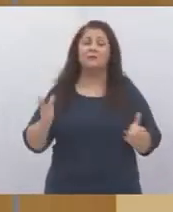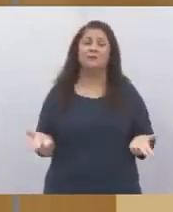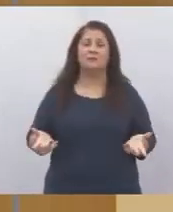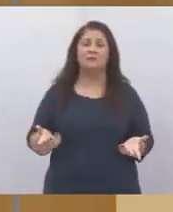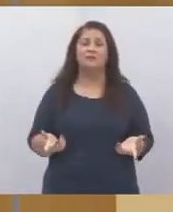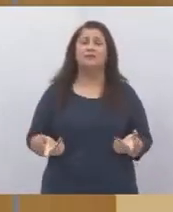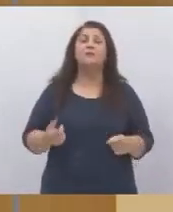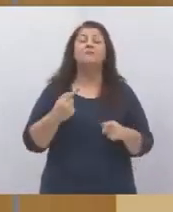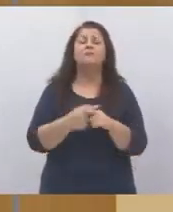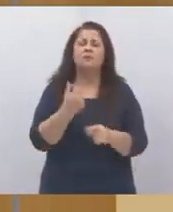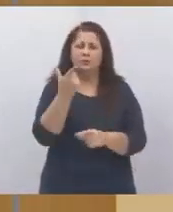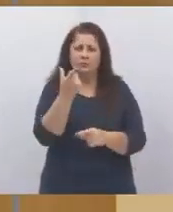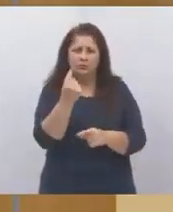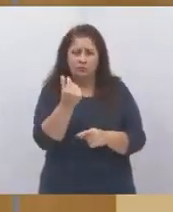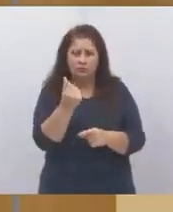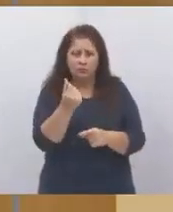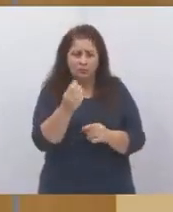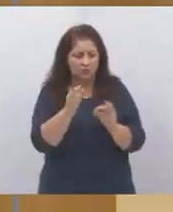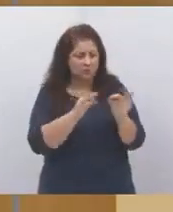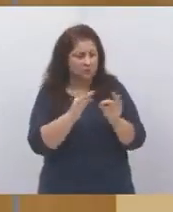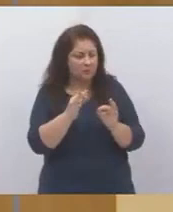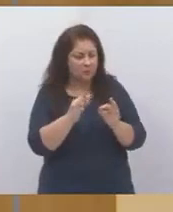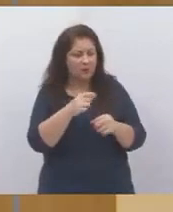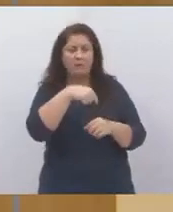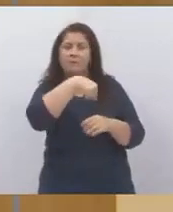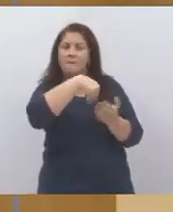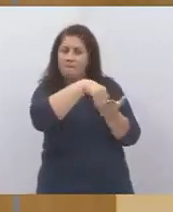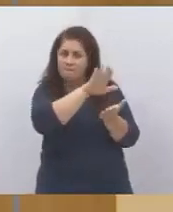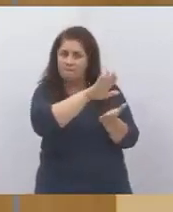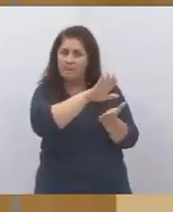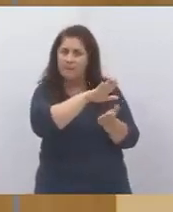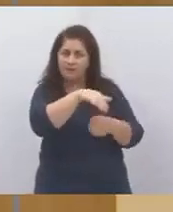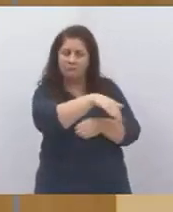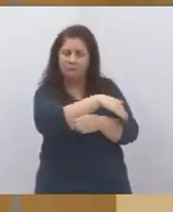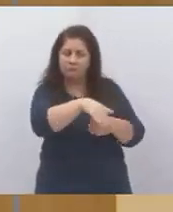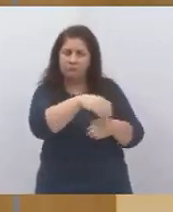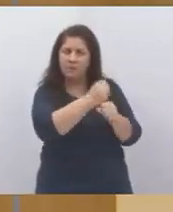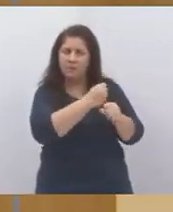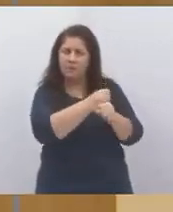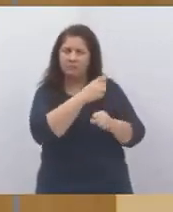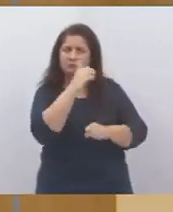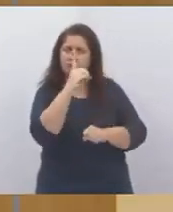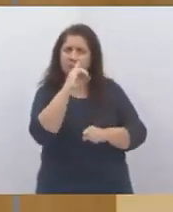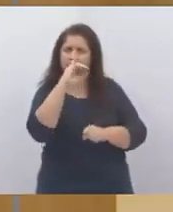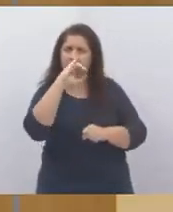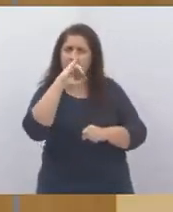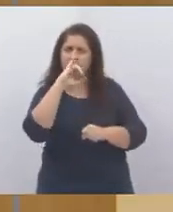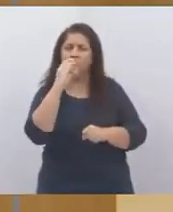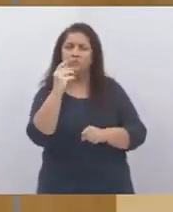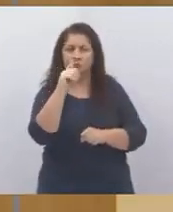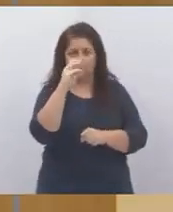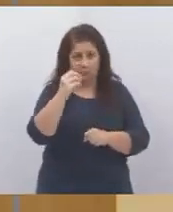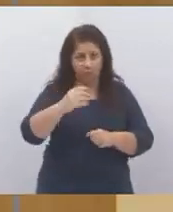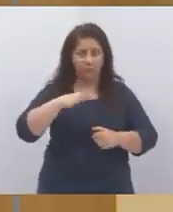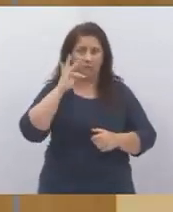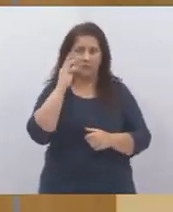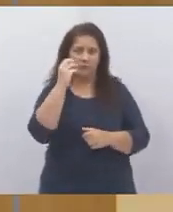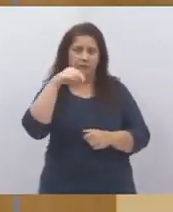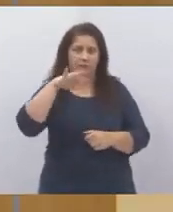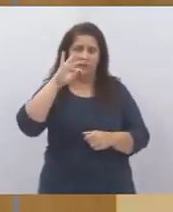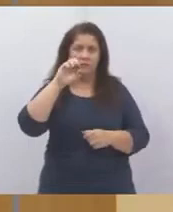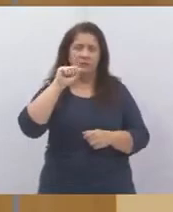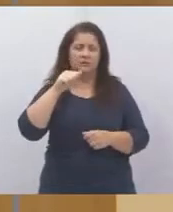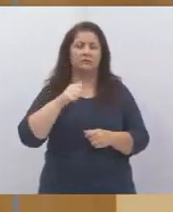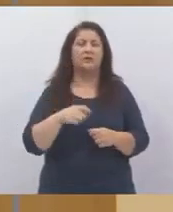né Porque que o dinheiro que foi que era para ter sido direcionado para Diogo Fontes que vem um projeto de lei para câmera aqui na primeira